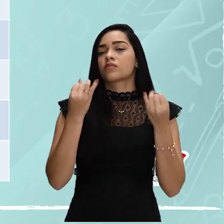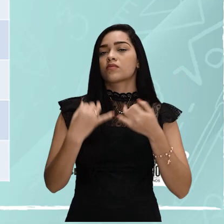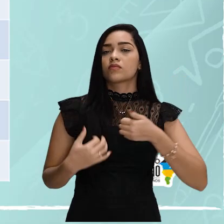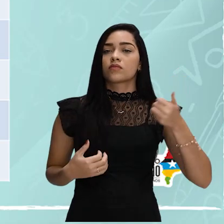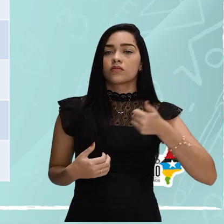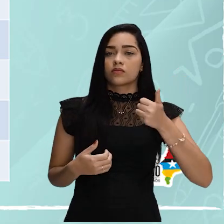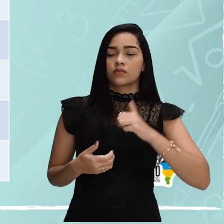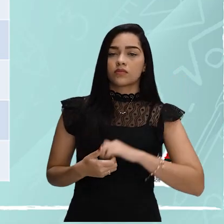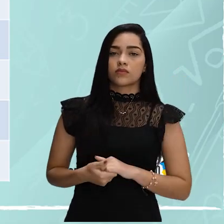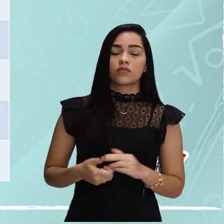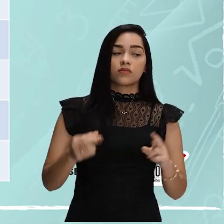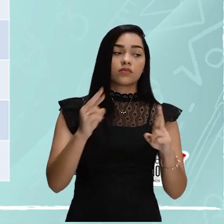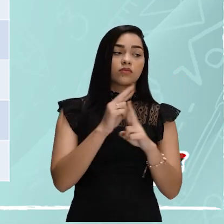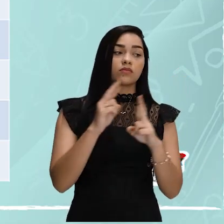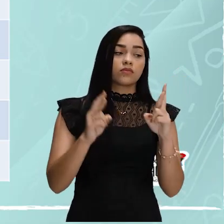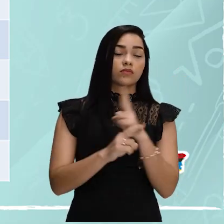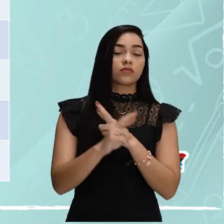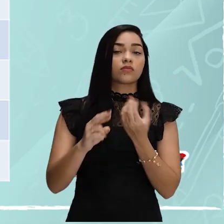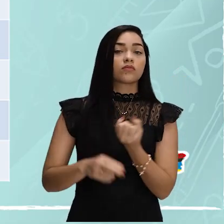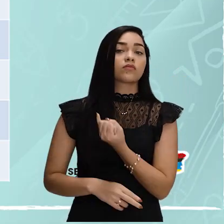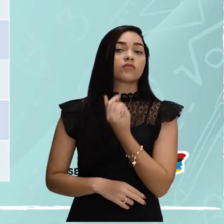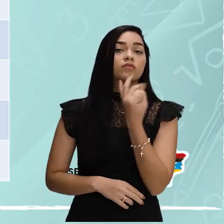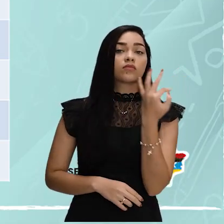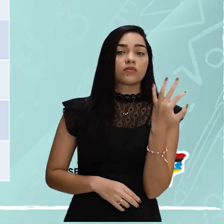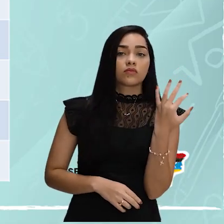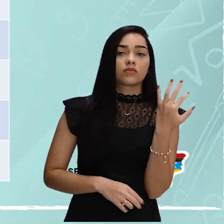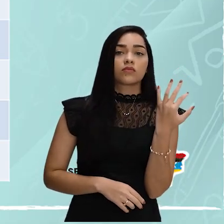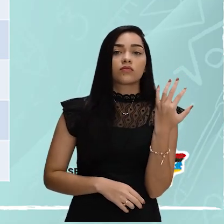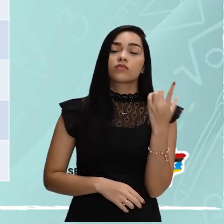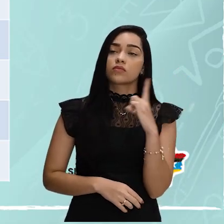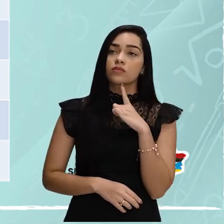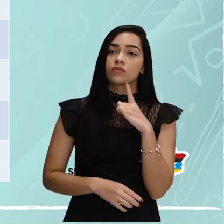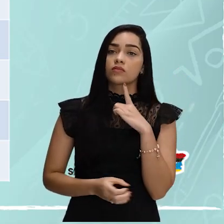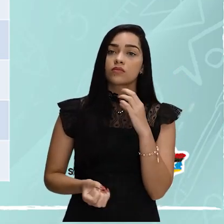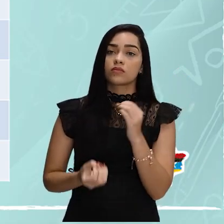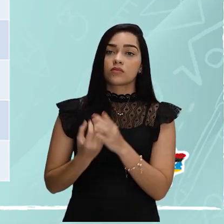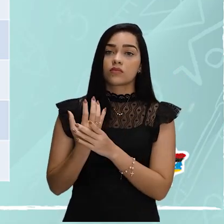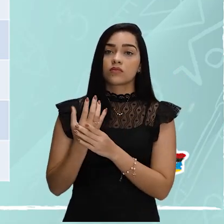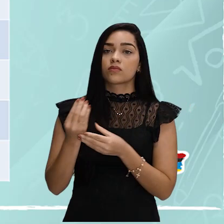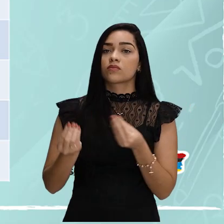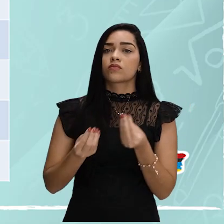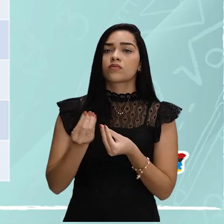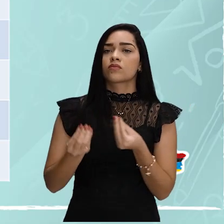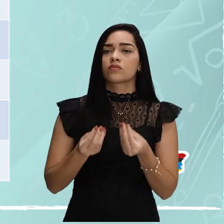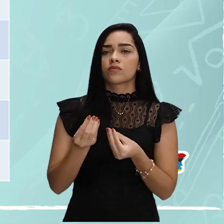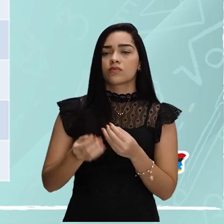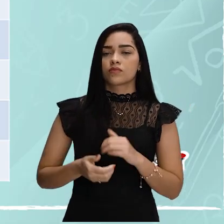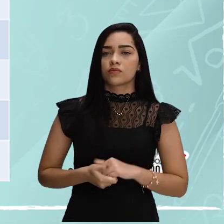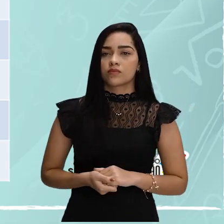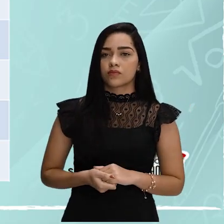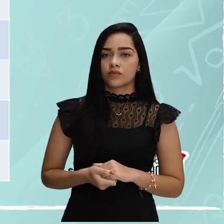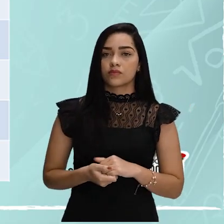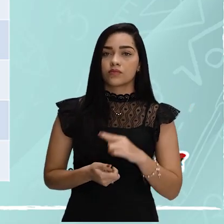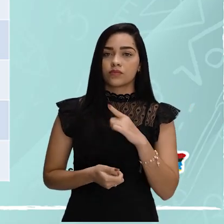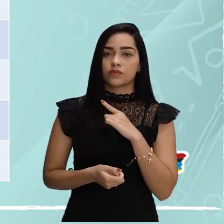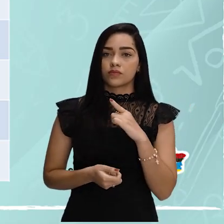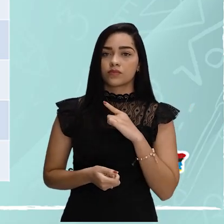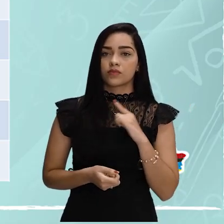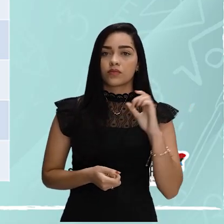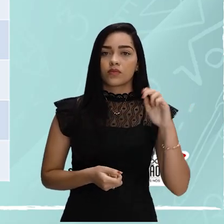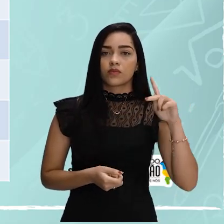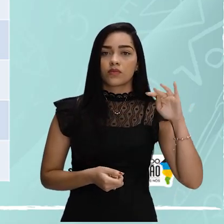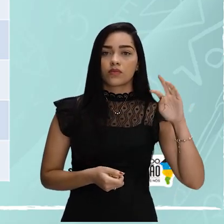critério. Com relação à quantidade de camadas celulares que formam o tecido epitelial, como é que ele é classificado? Eu tenho